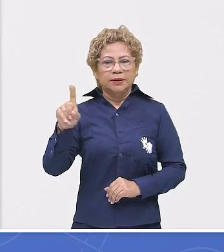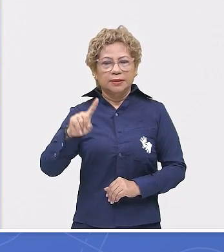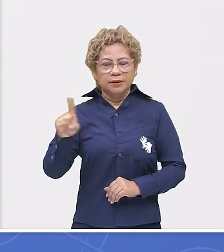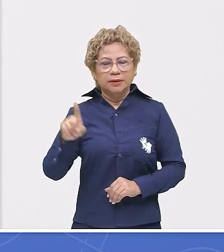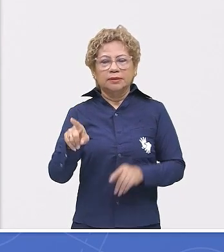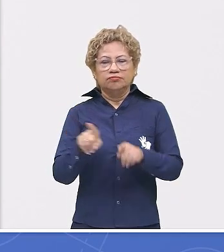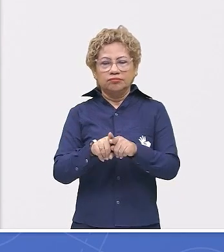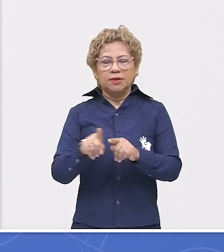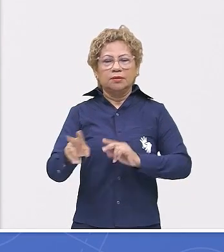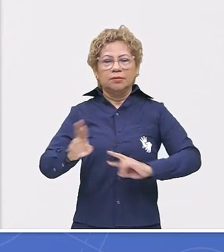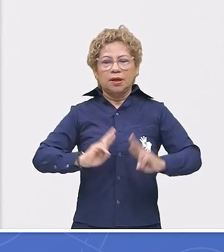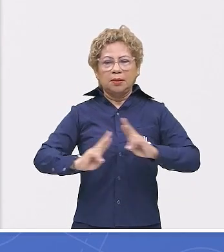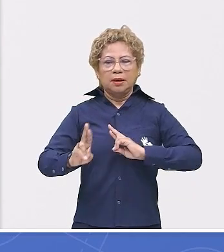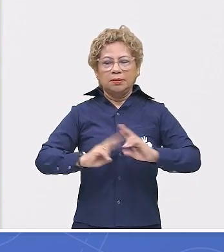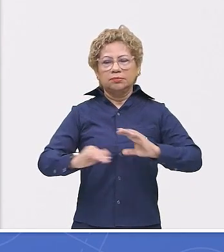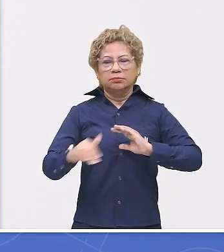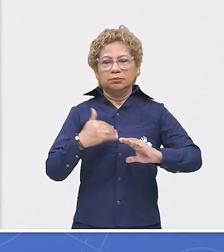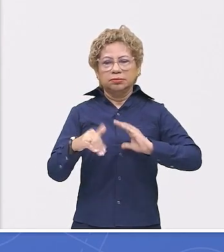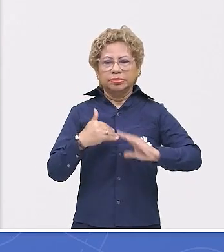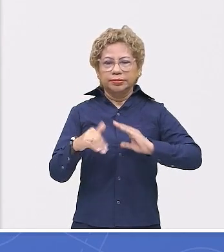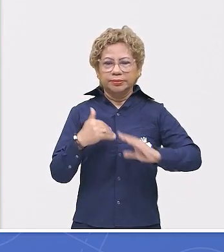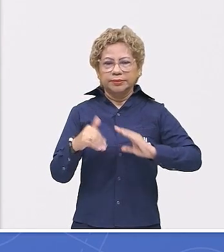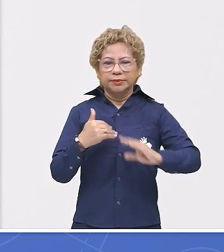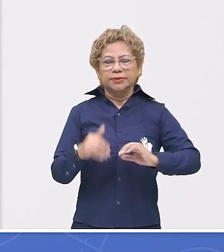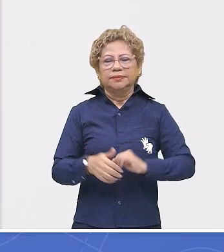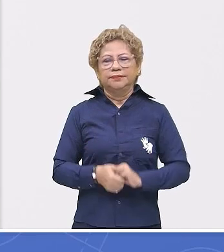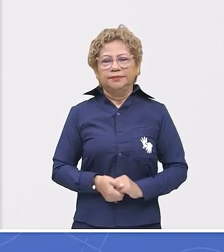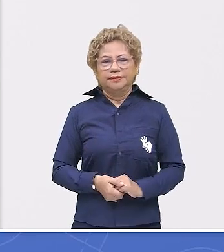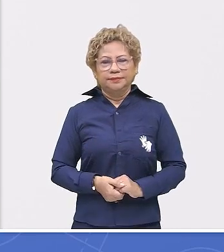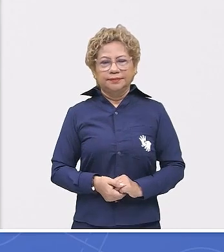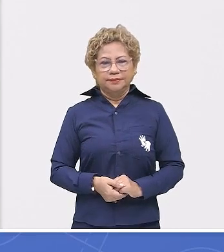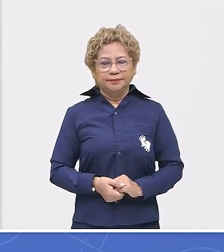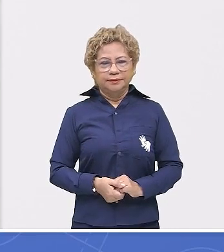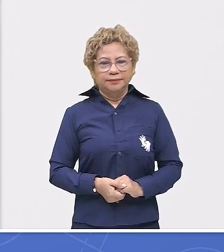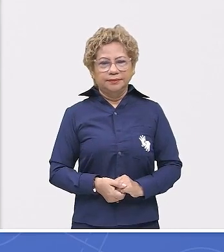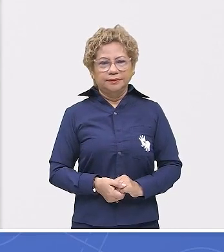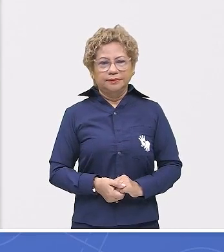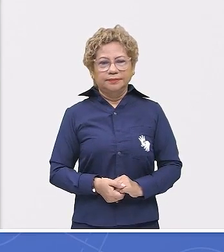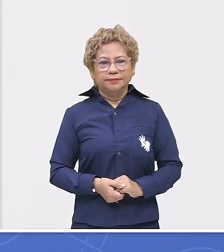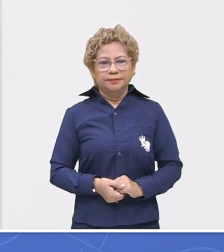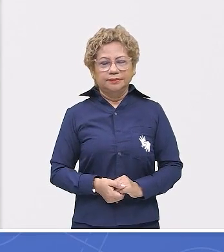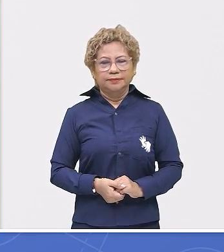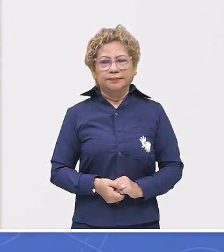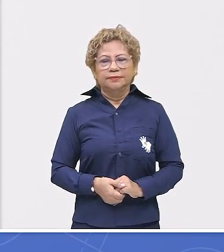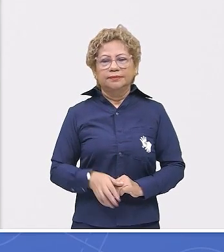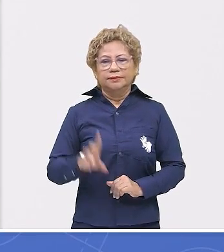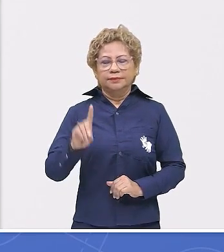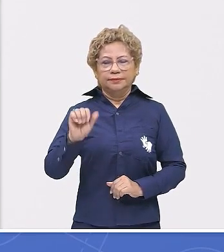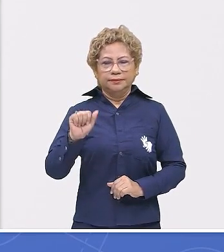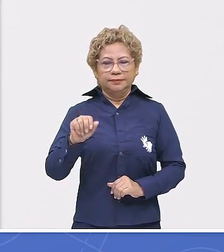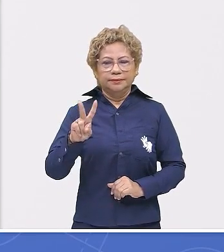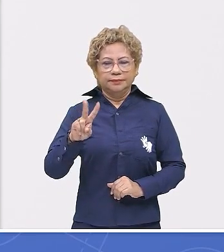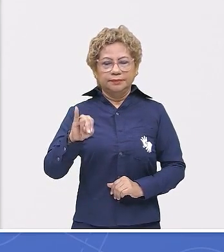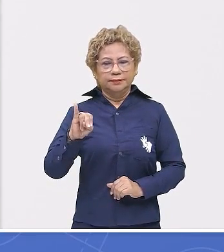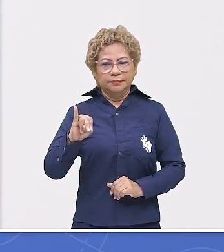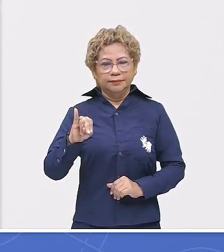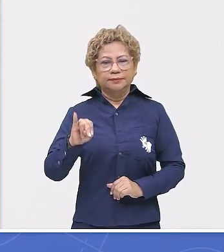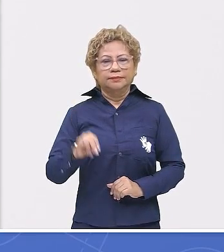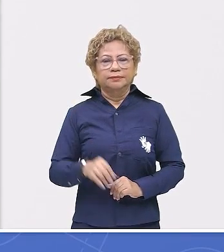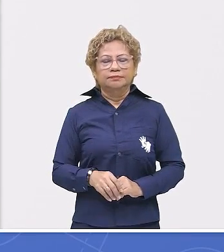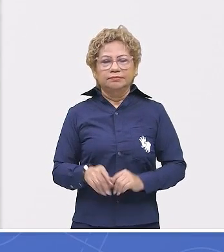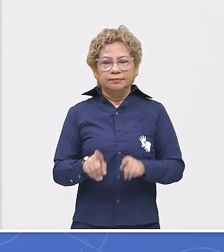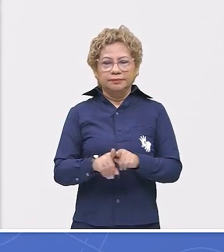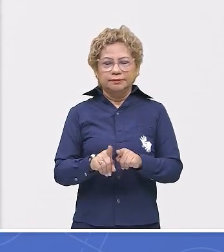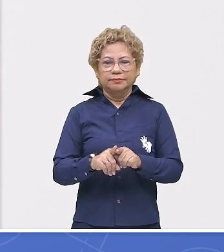né? Valci respondendo aí, faltou só responder as questões. O Davi Lucas, tá? E o